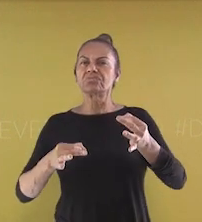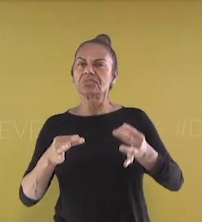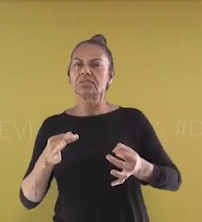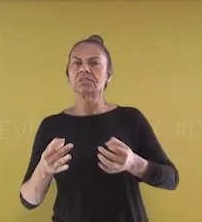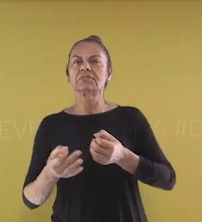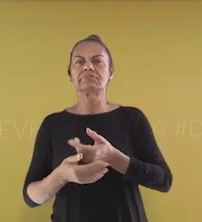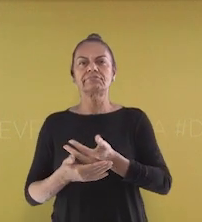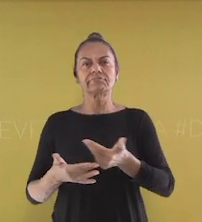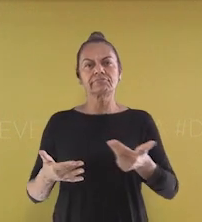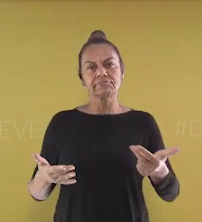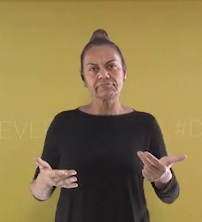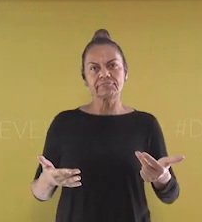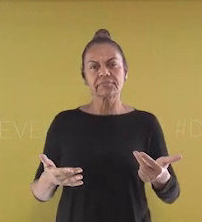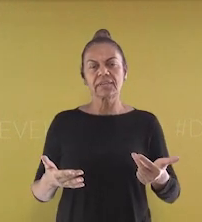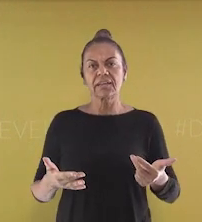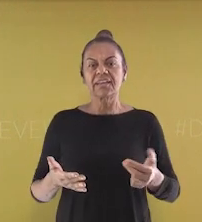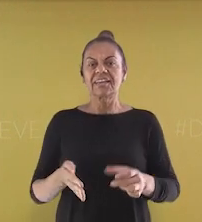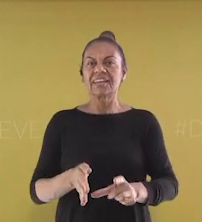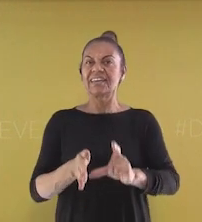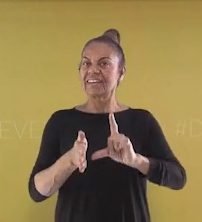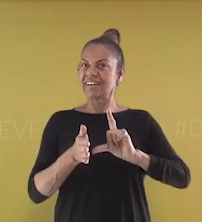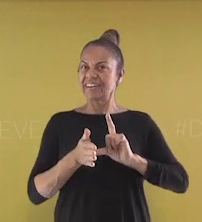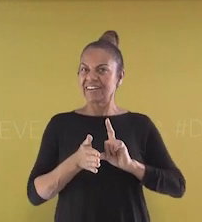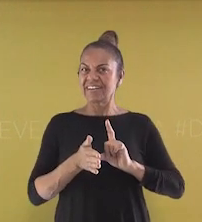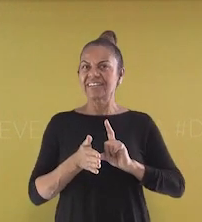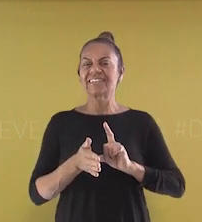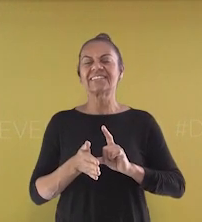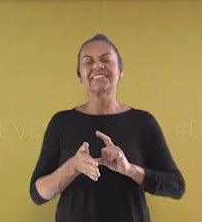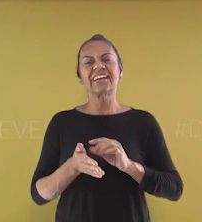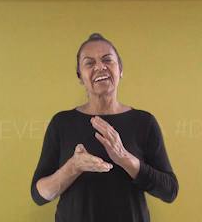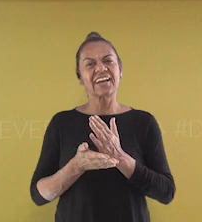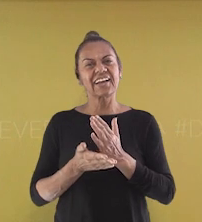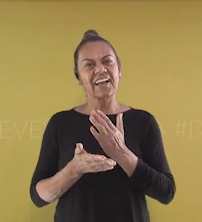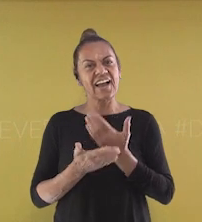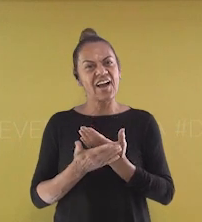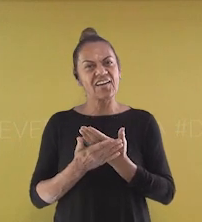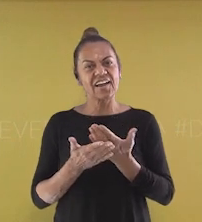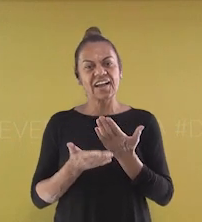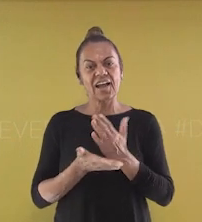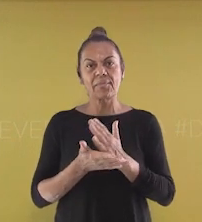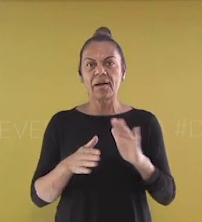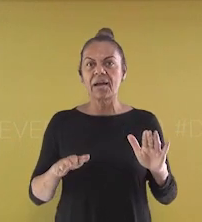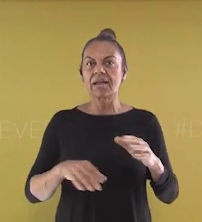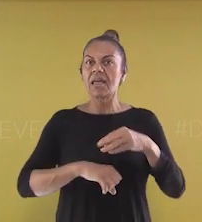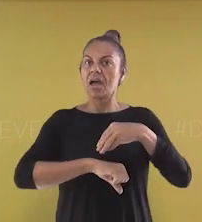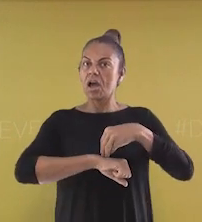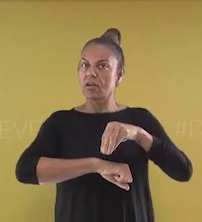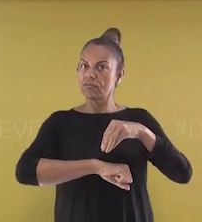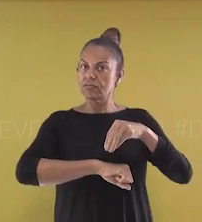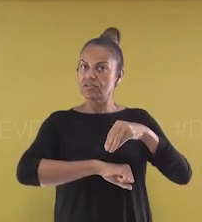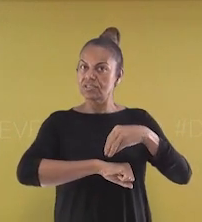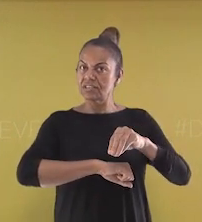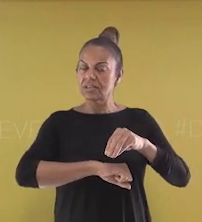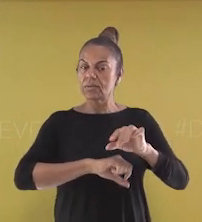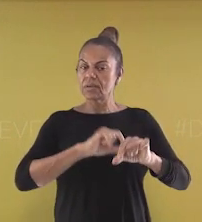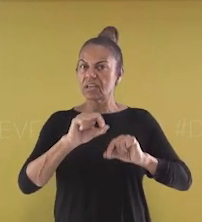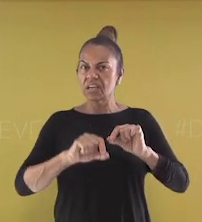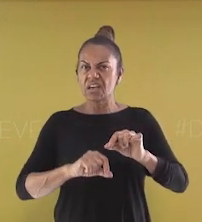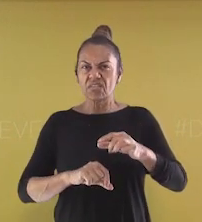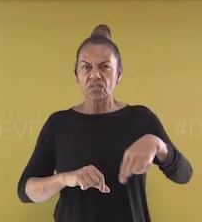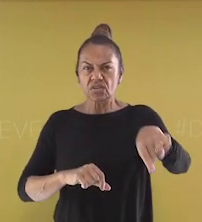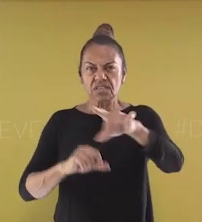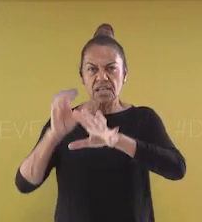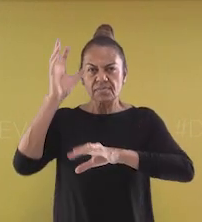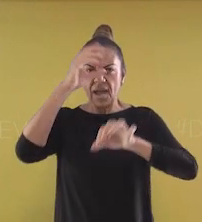jurídico, entre outros. E antes de encerrar, quero deixar mais uma dica. Não guarde as informações do